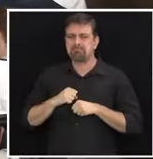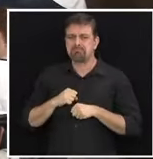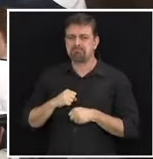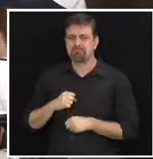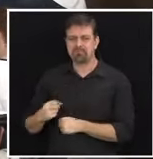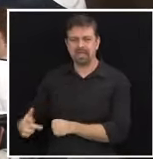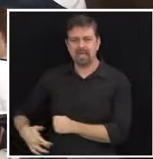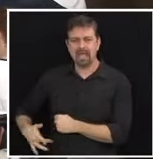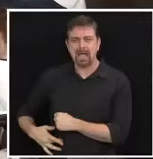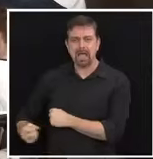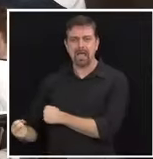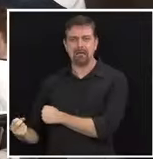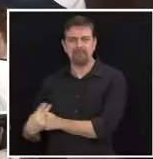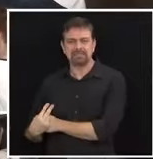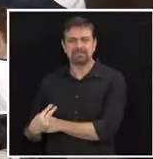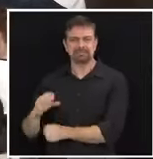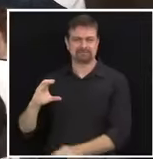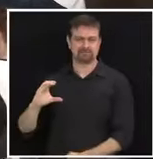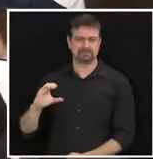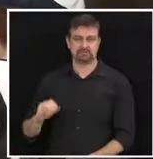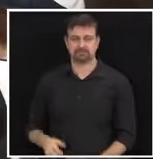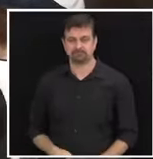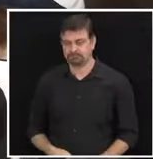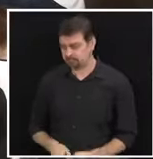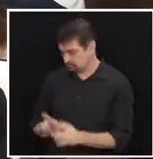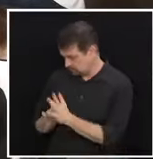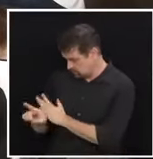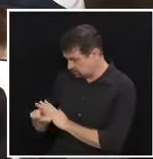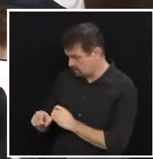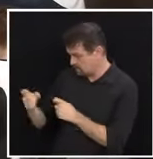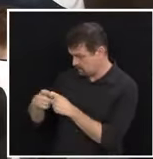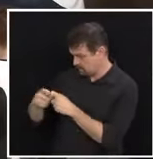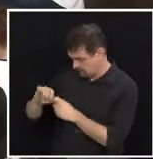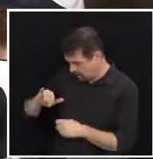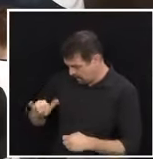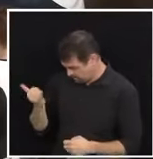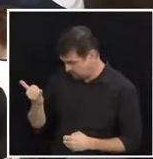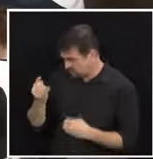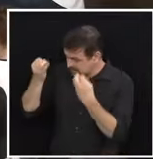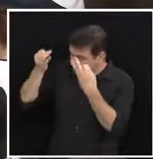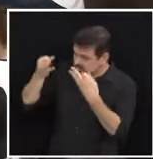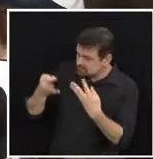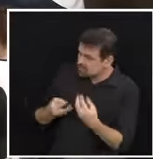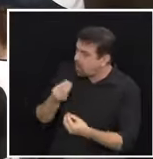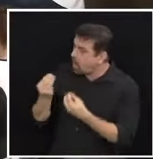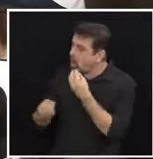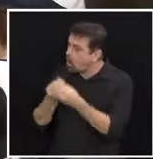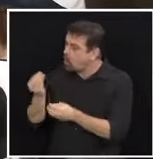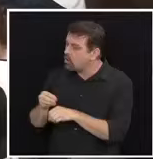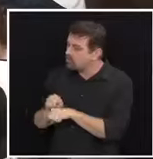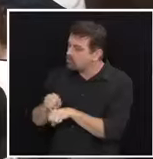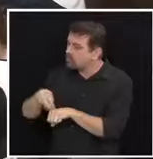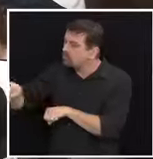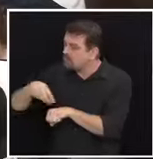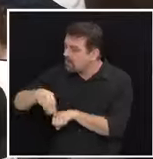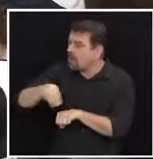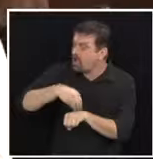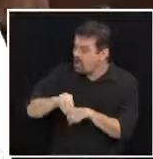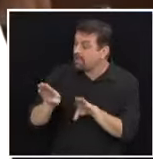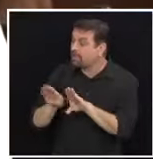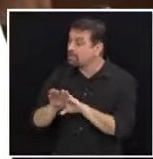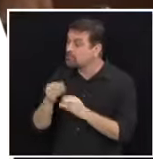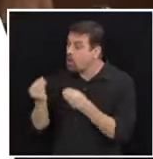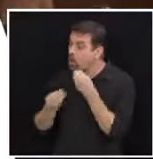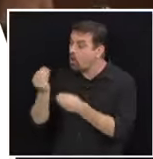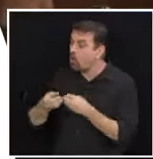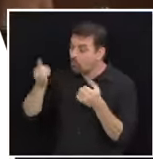doutor poderá explicar melhor. Então. Doutor, você pode aproveitar e explicar para a gente transmissão e prevenção também, como